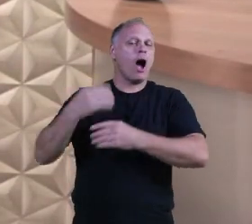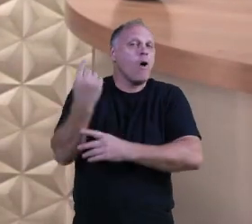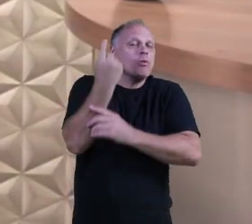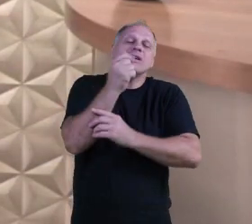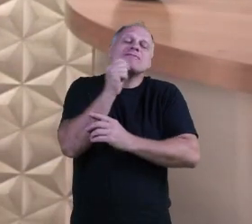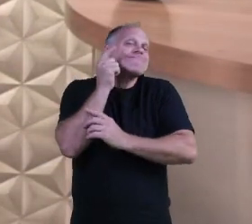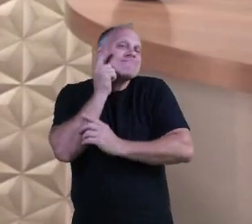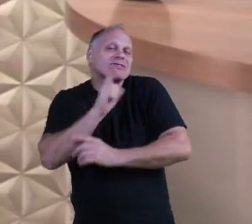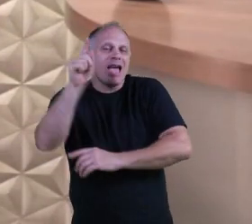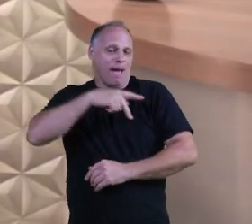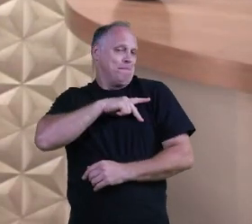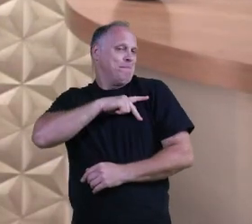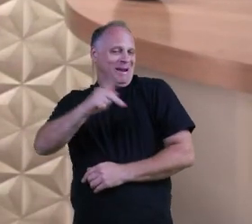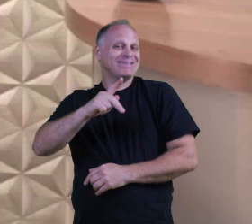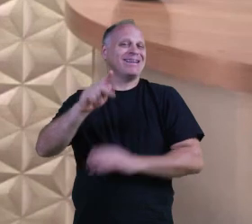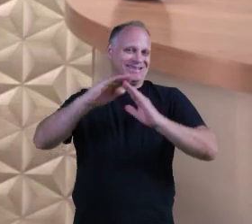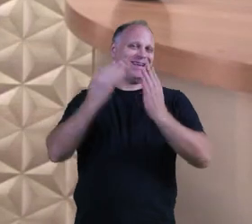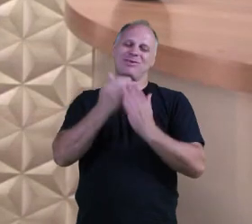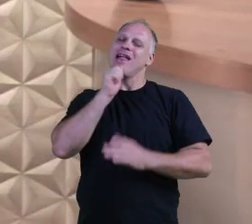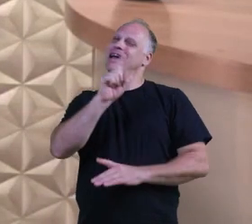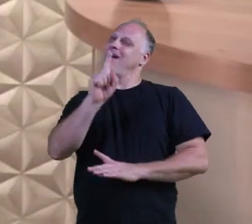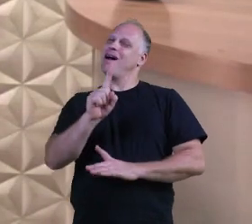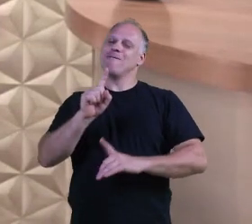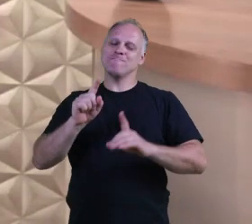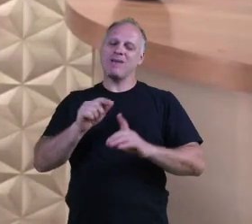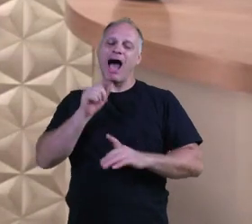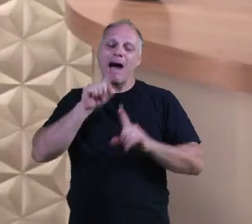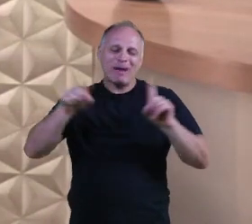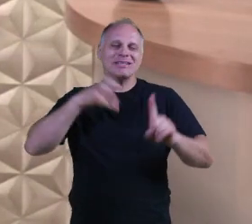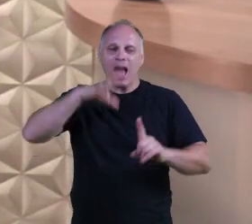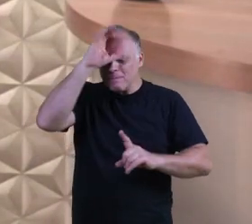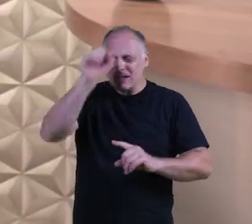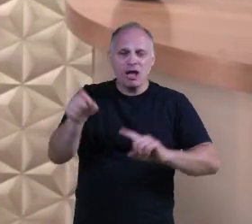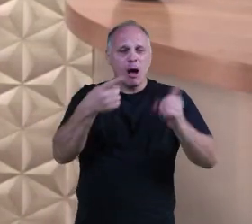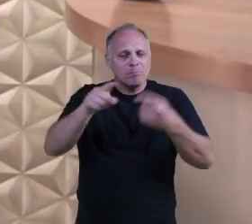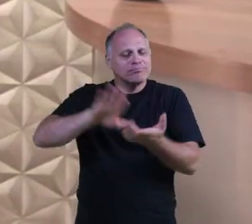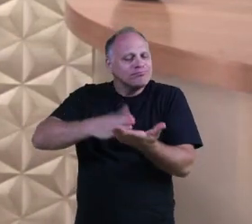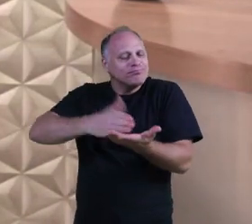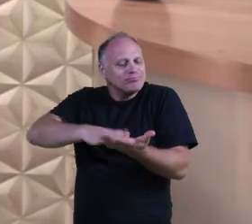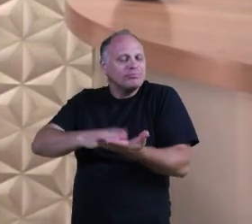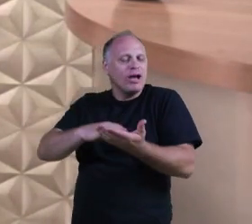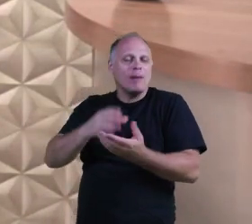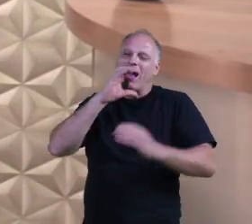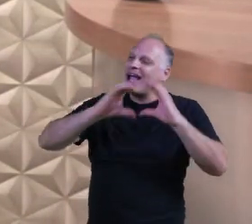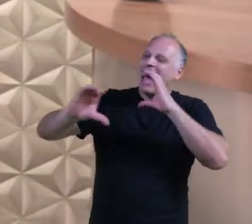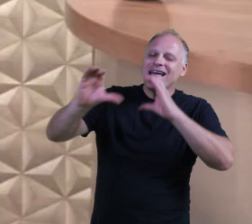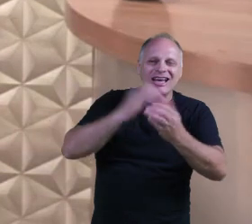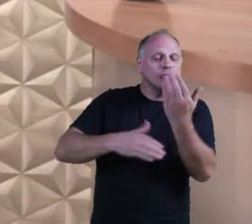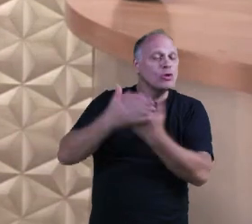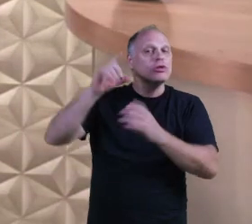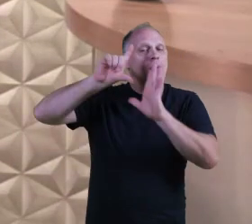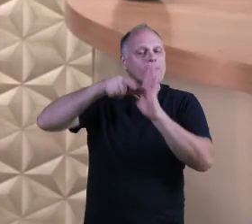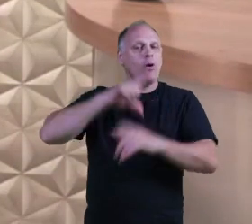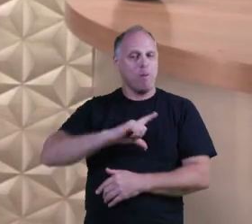desenvolvi todas as funções. A única que eu não cheguei é a presidente da escola, né? Ali eu aprendi